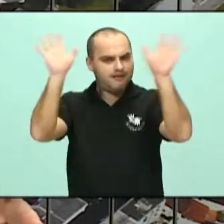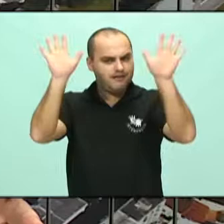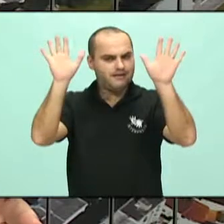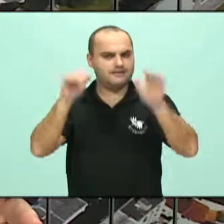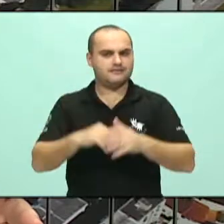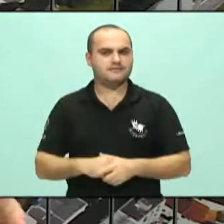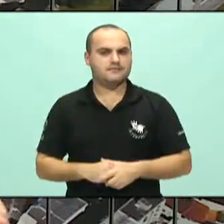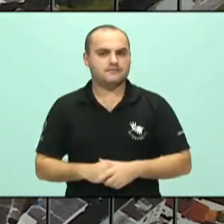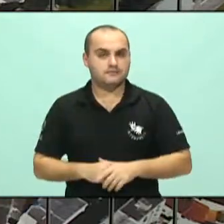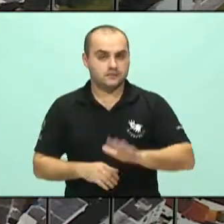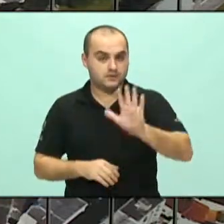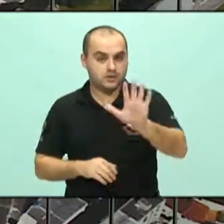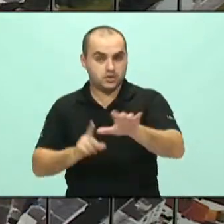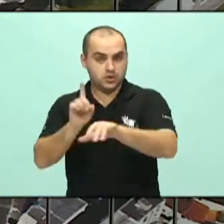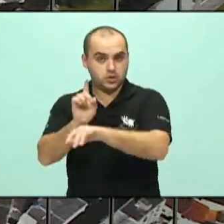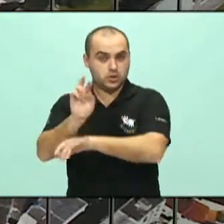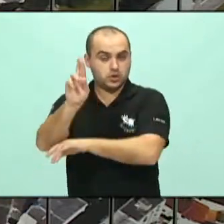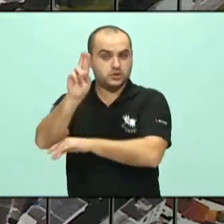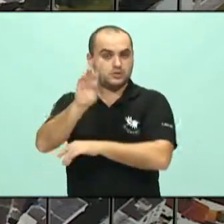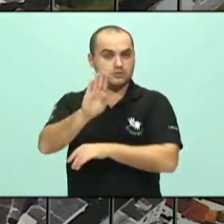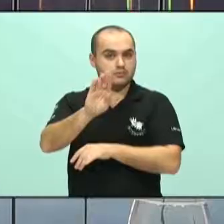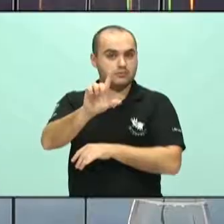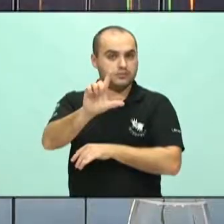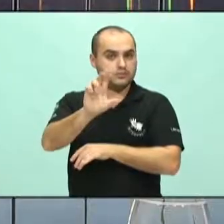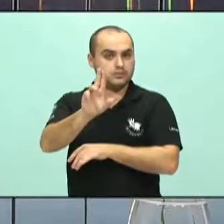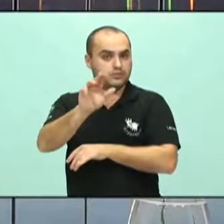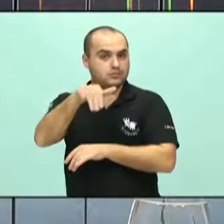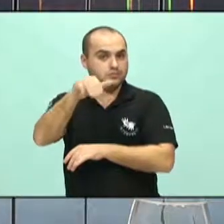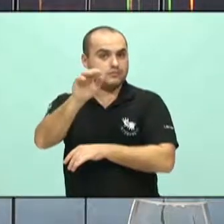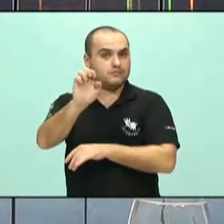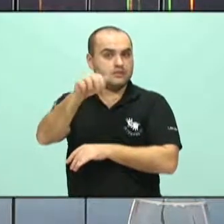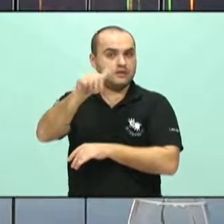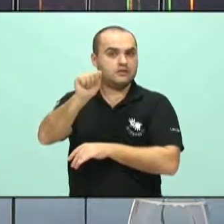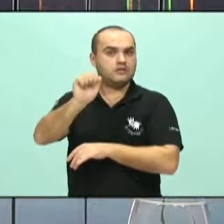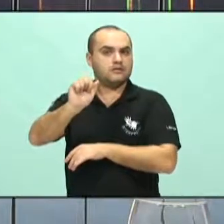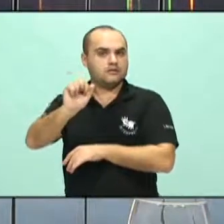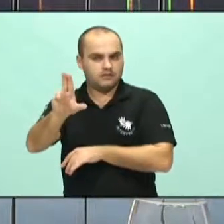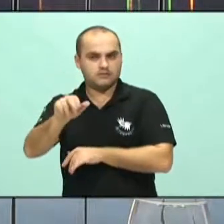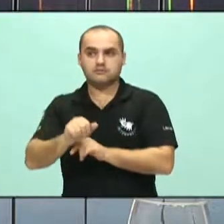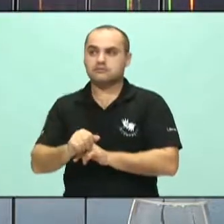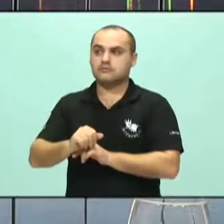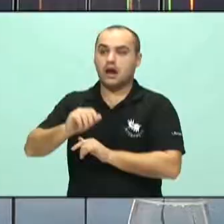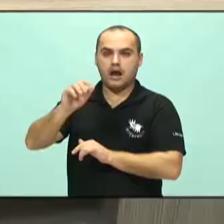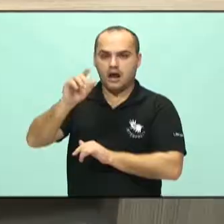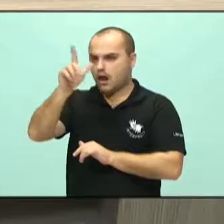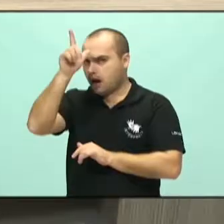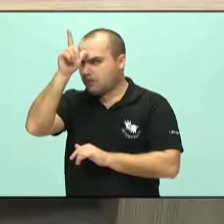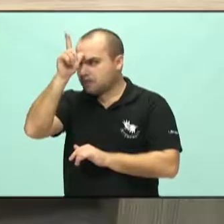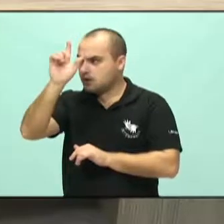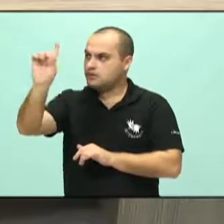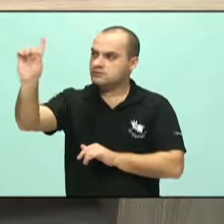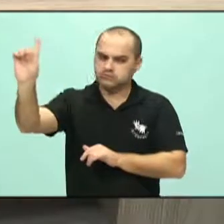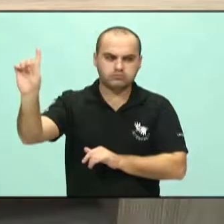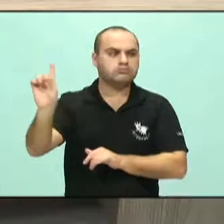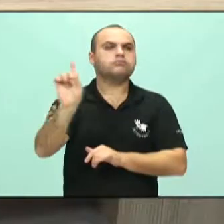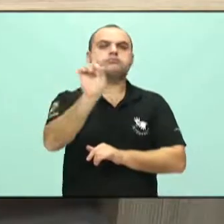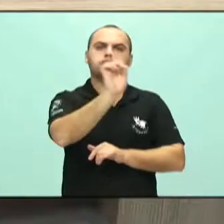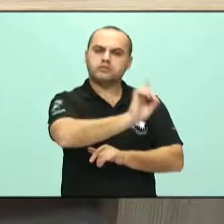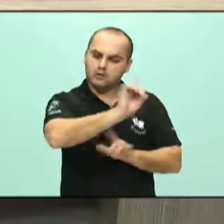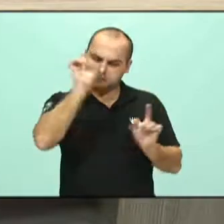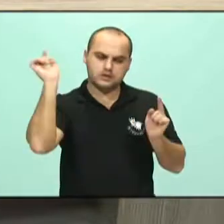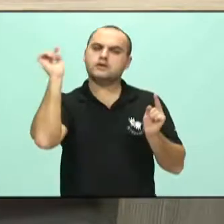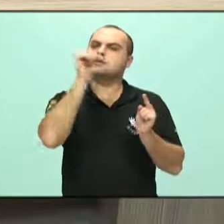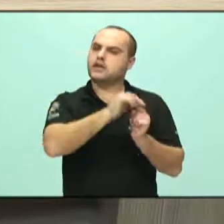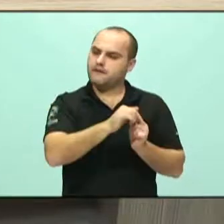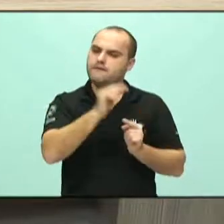o caso do Dr. Blumenau. Ele sai lá da Alemanha com esse intuito, com esse objetivo, e